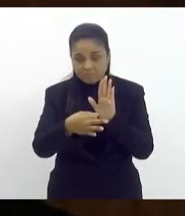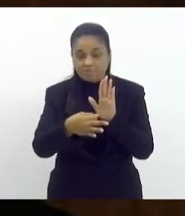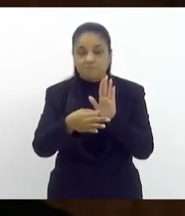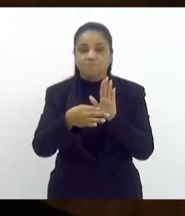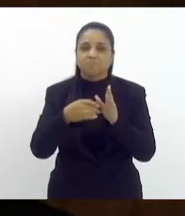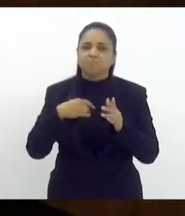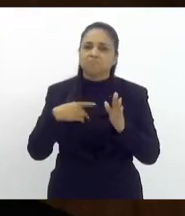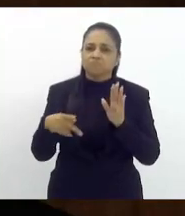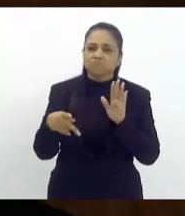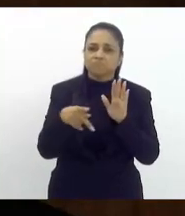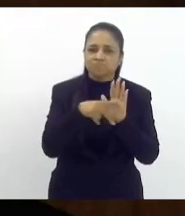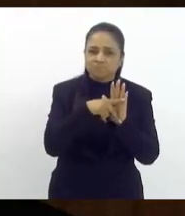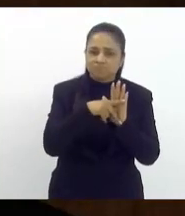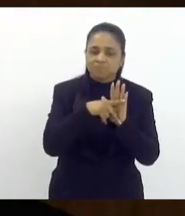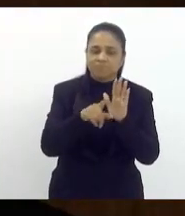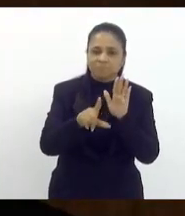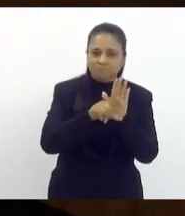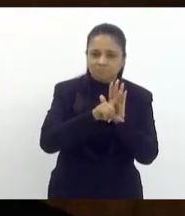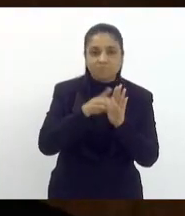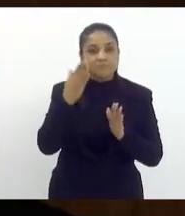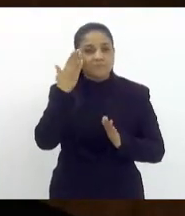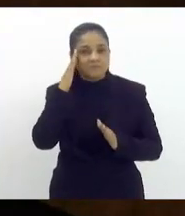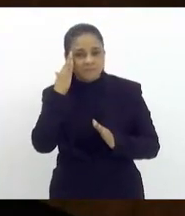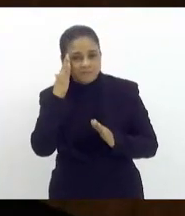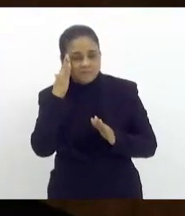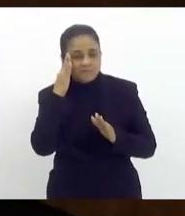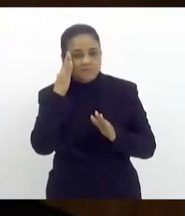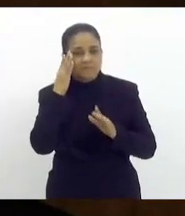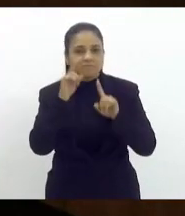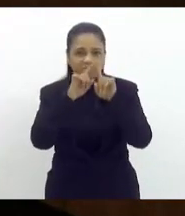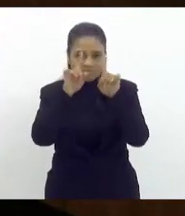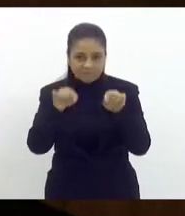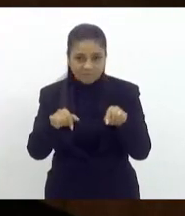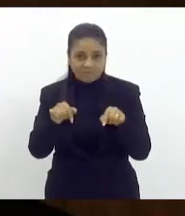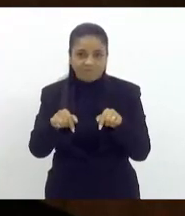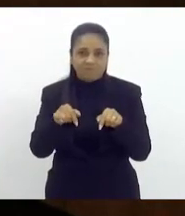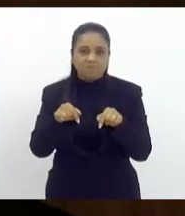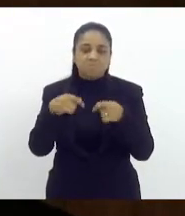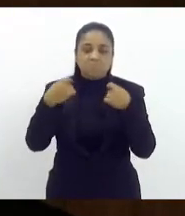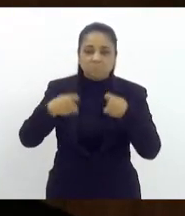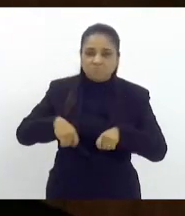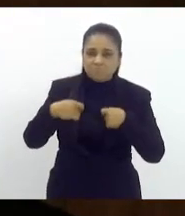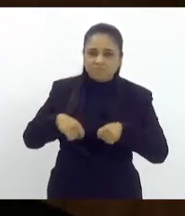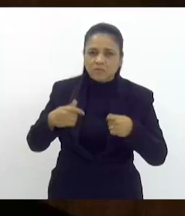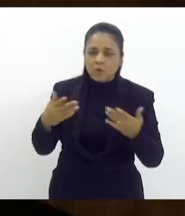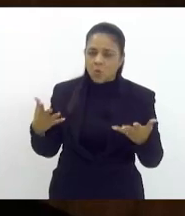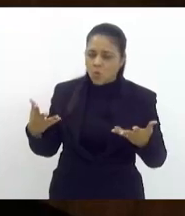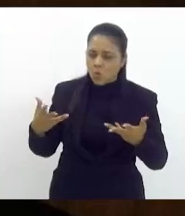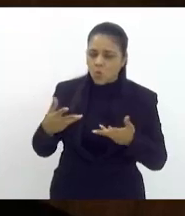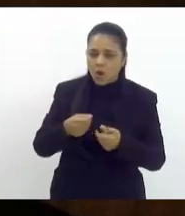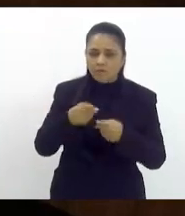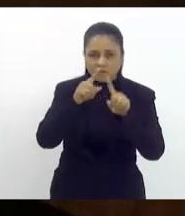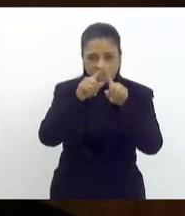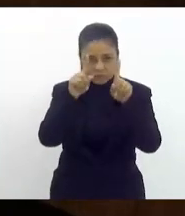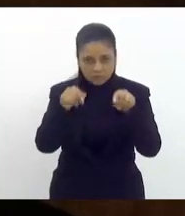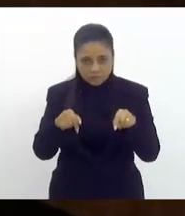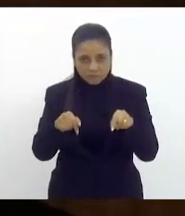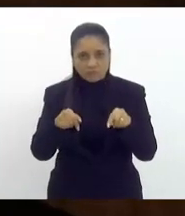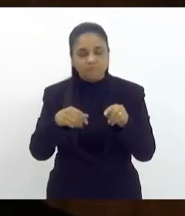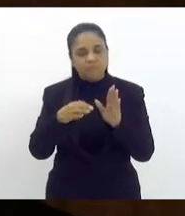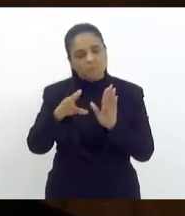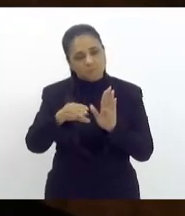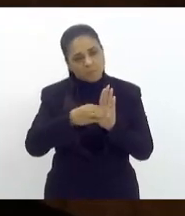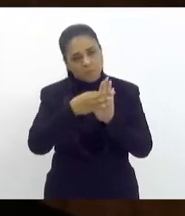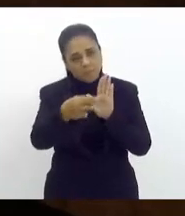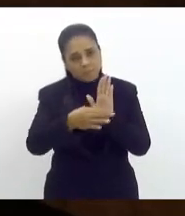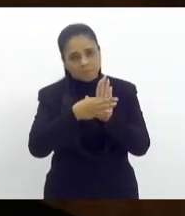o projeto qualifica ou melhor Alerta pela necessidade da qualificação dos Servidores o nosso parecer